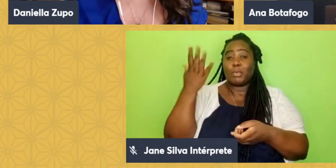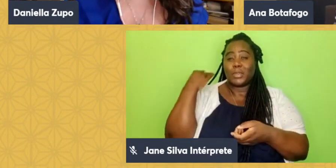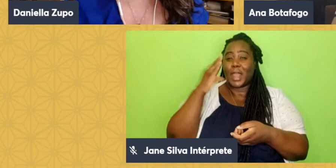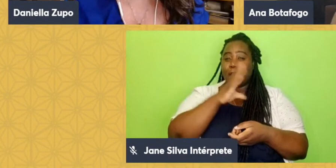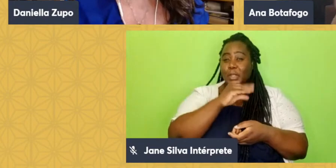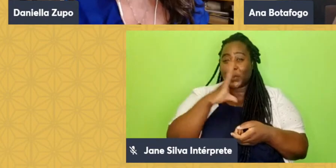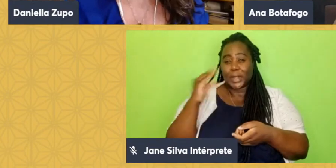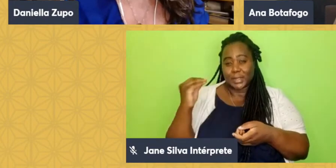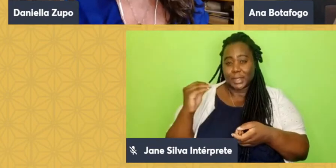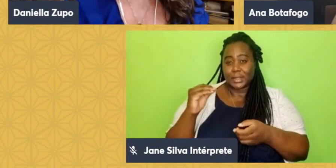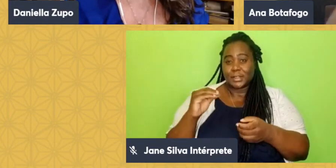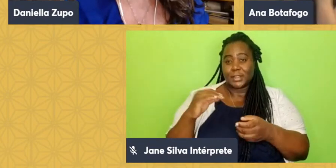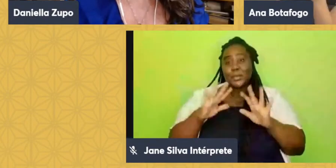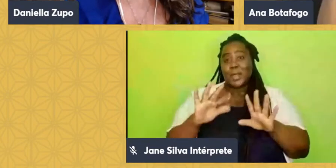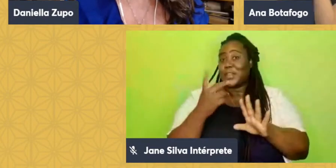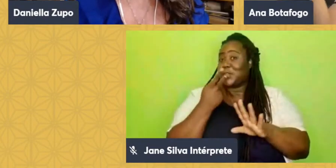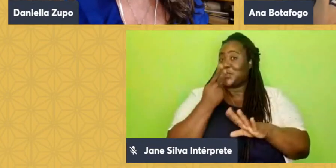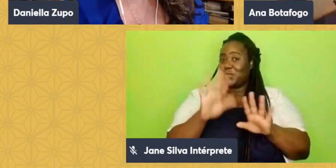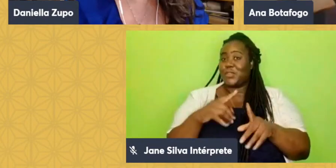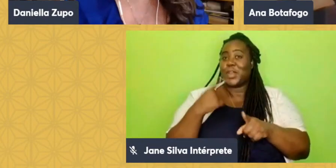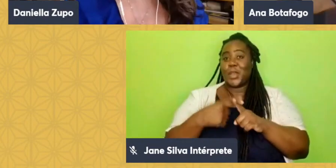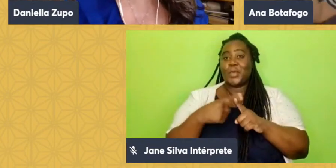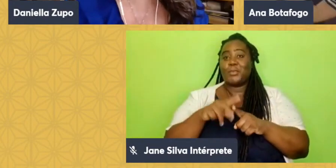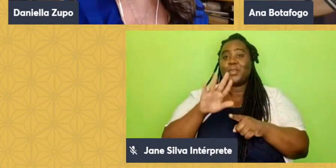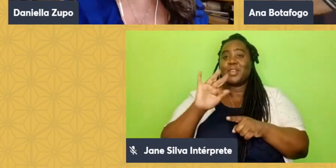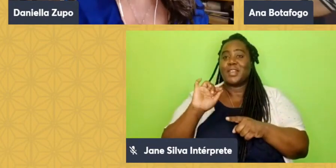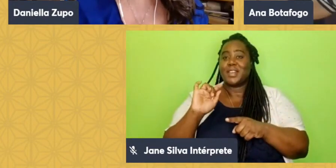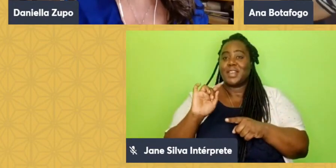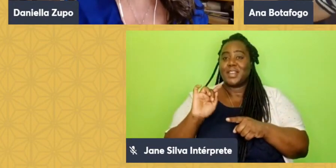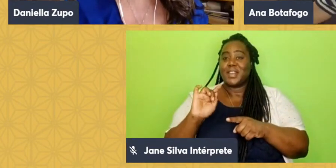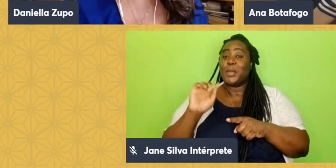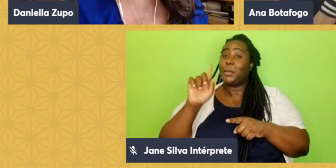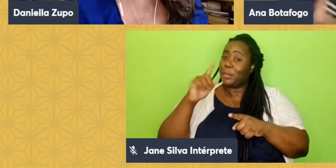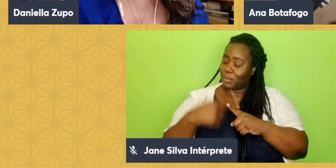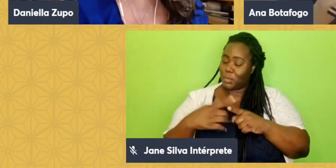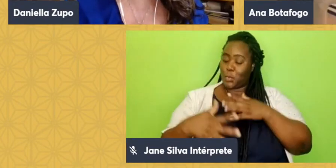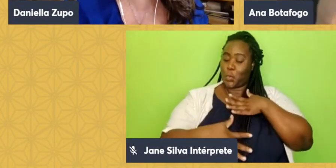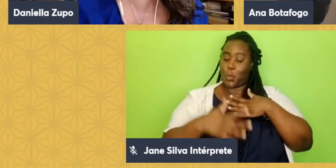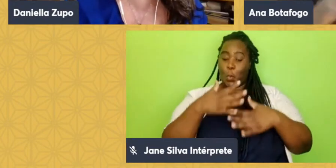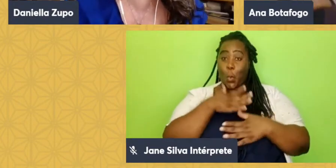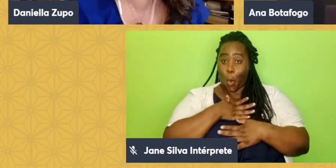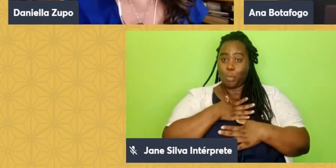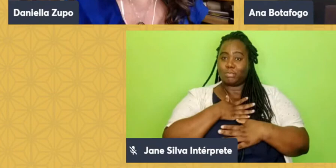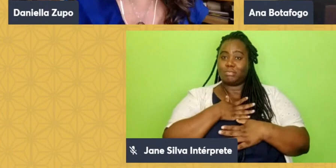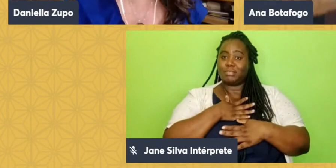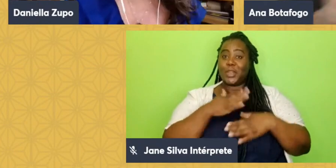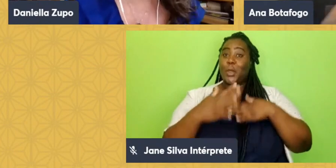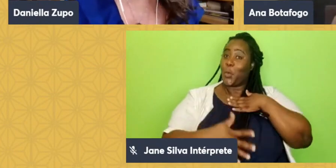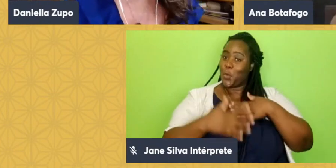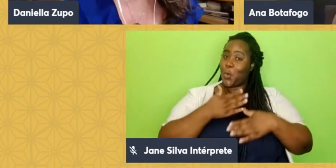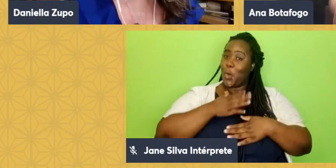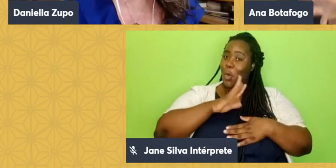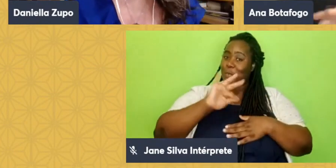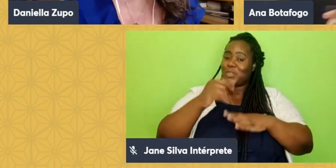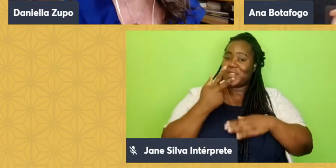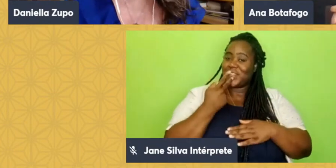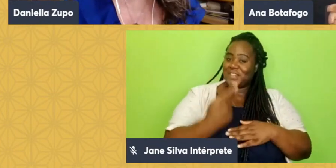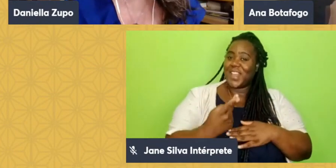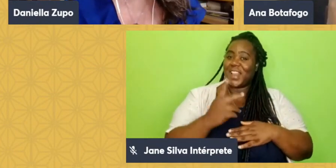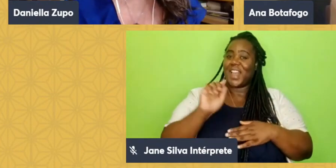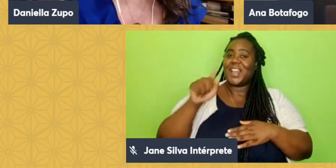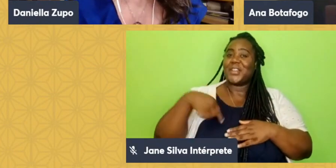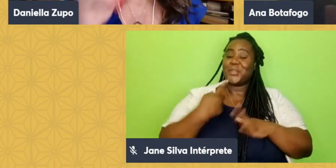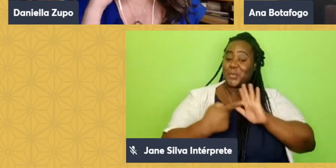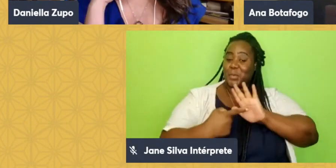adolescência mas eu não vou contar a história porque depois não pode mais não o corpo foi contar quando a gente vê aí